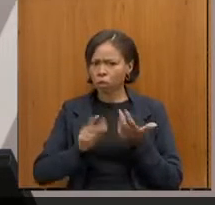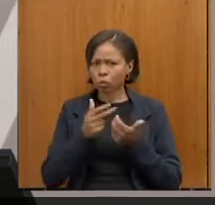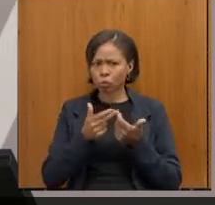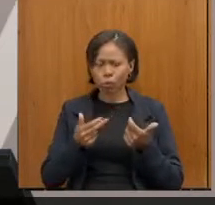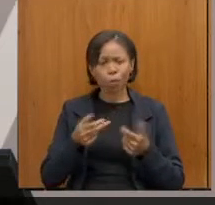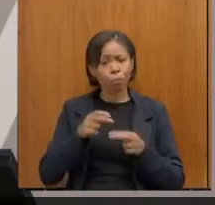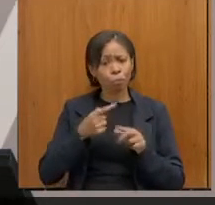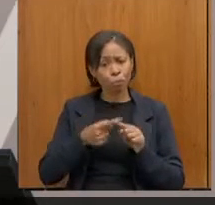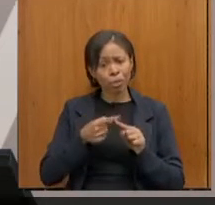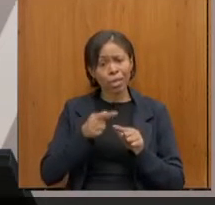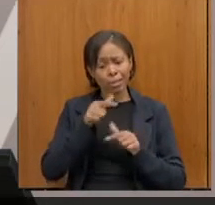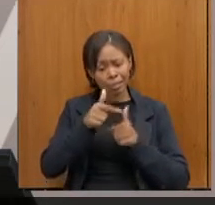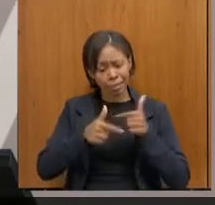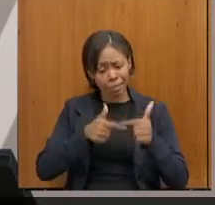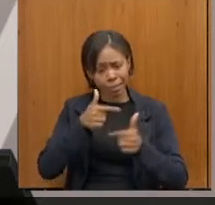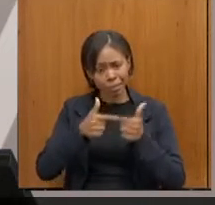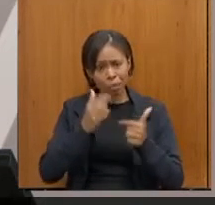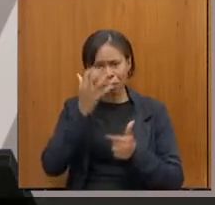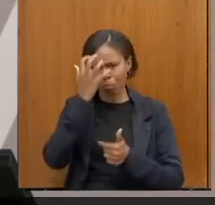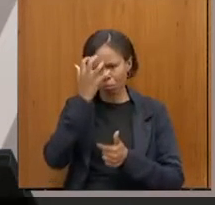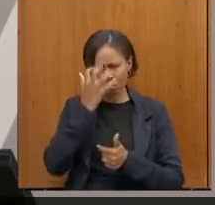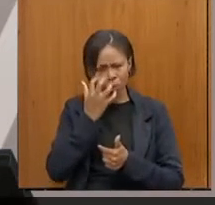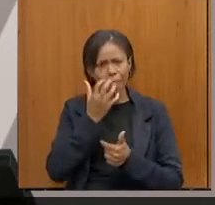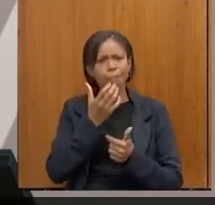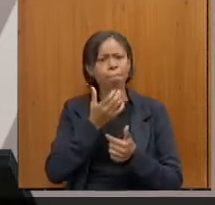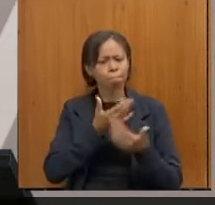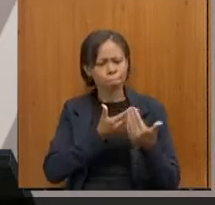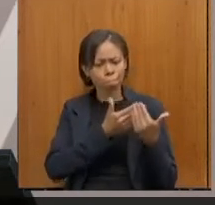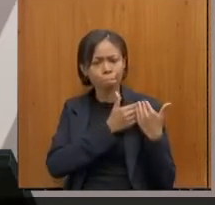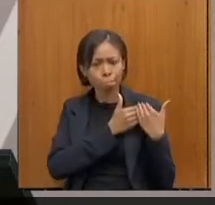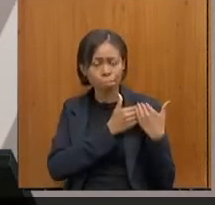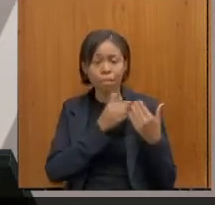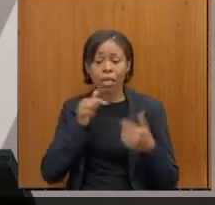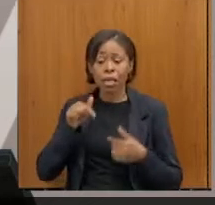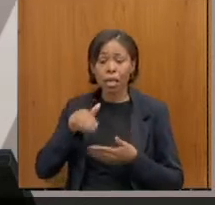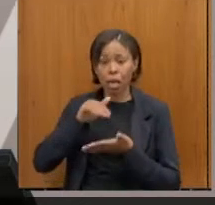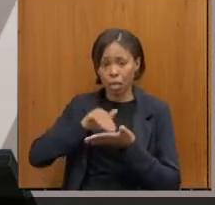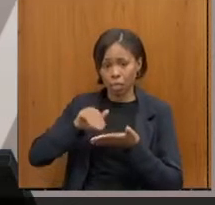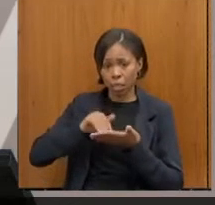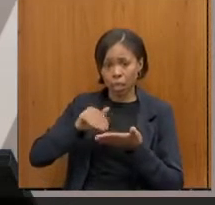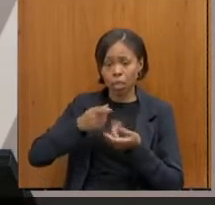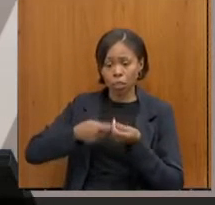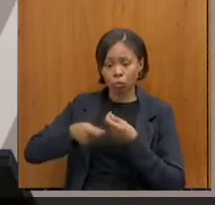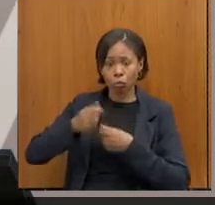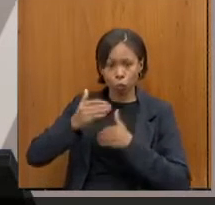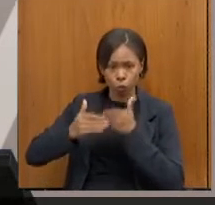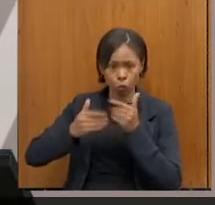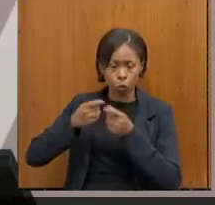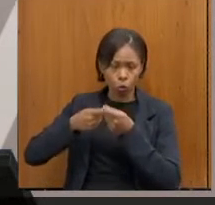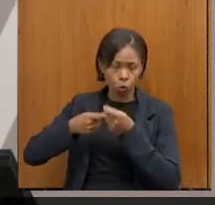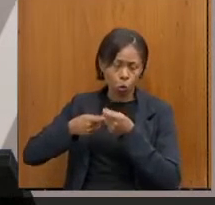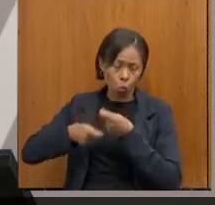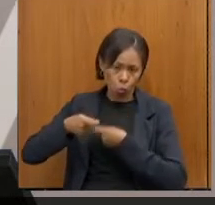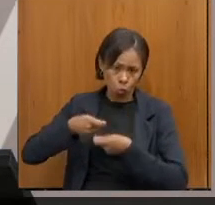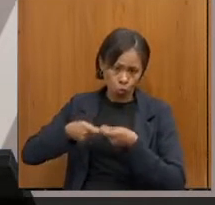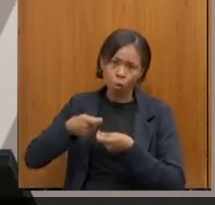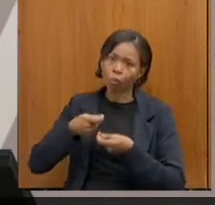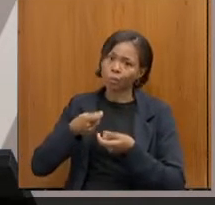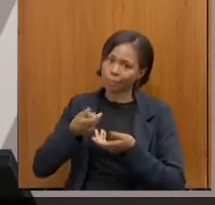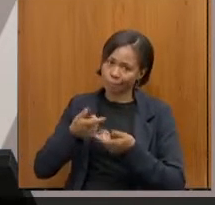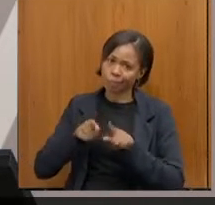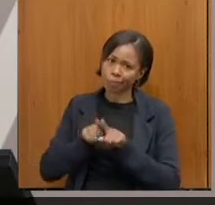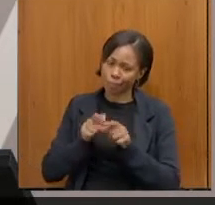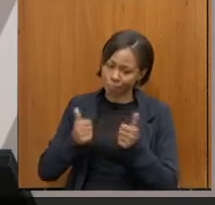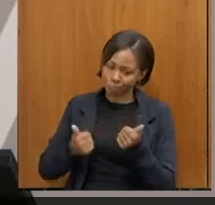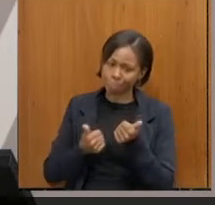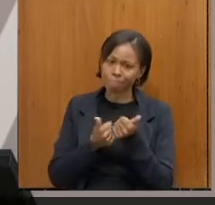resultado de trabalho sério e árduo e a secretaria desenvolvimento econômico com certeza tem uma grande contribuição Nilce e